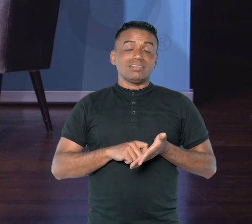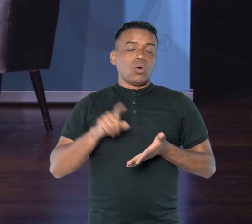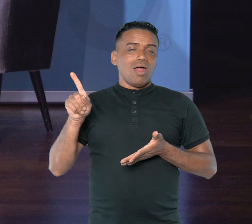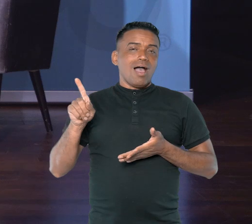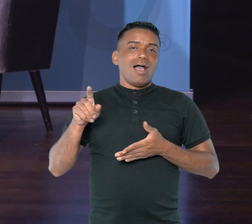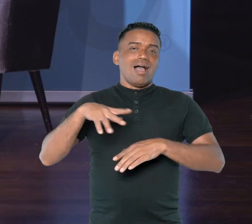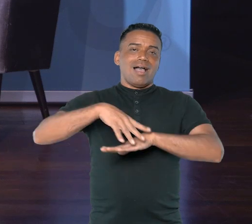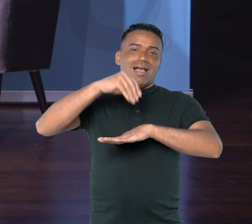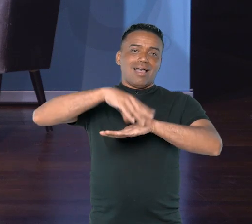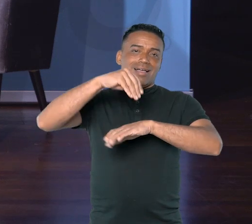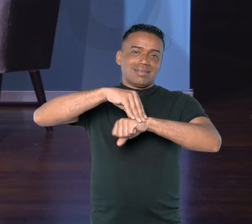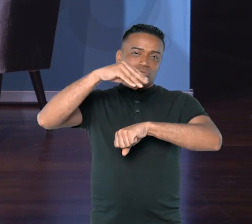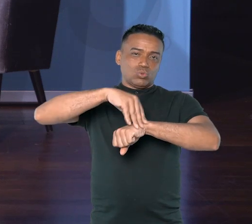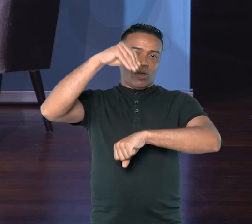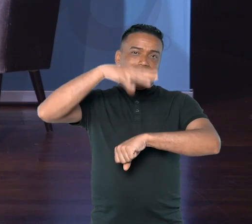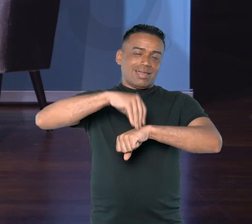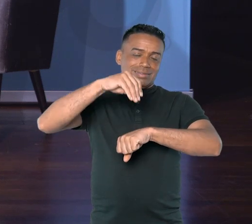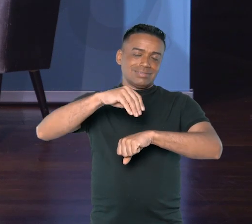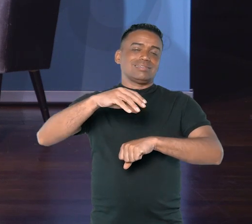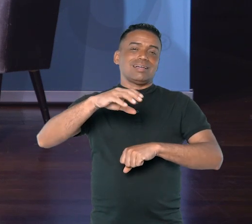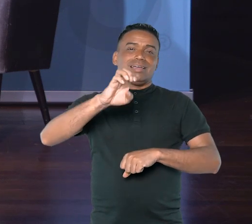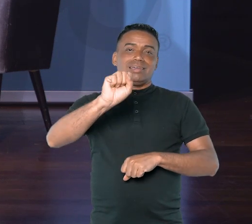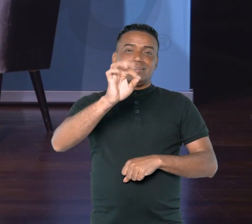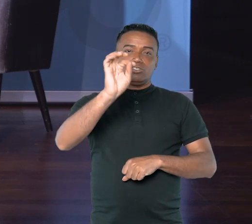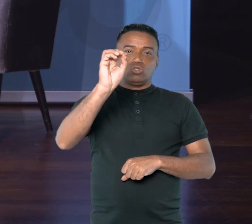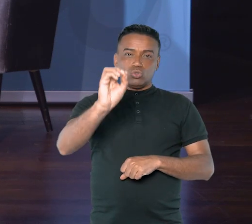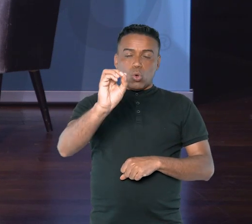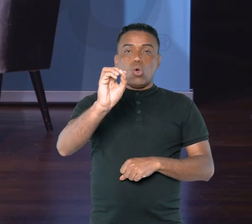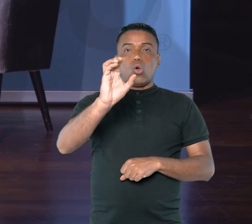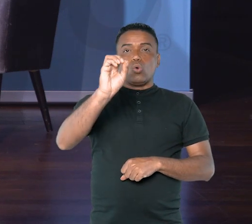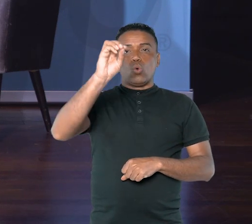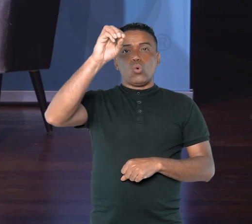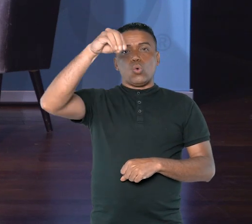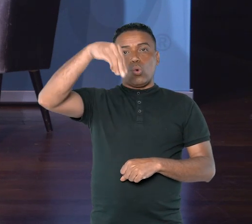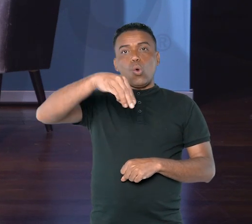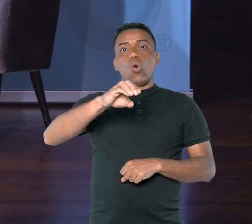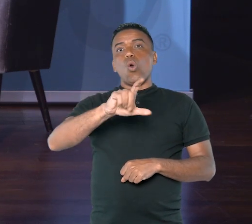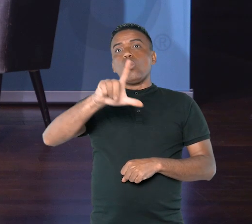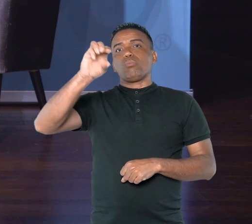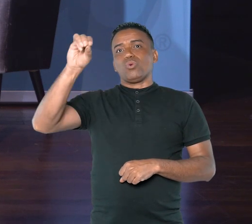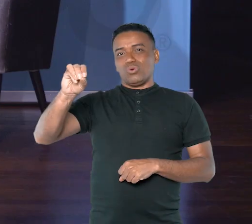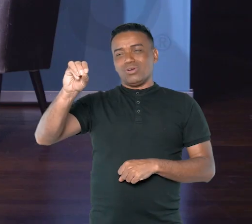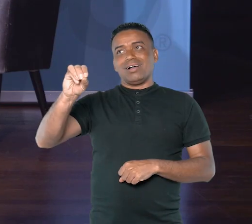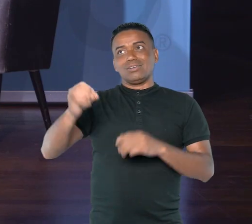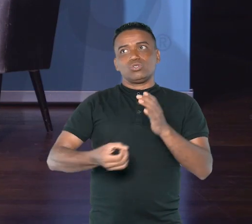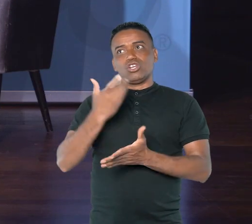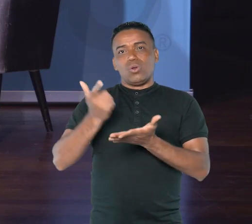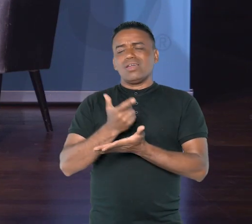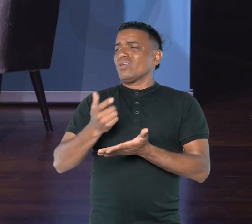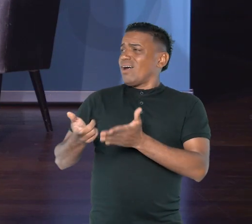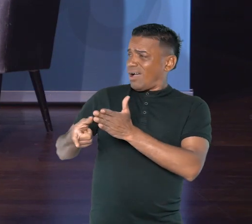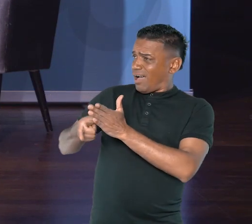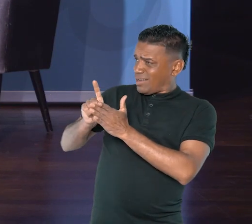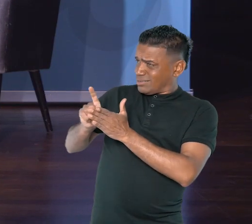Estocolmo e essa região ali da Lapônia teve esse impacto sobre mim. Acho que é ali que o livro realmente nasceu. Antes de você ler,